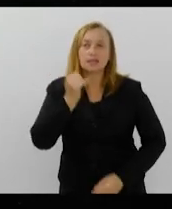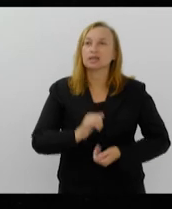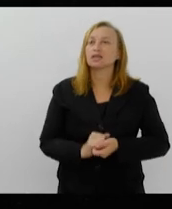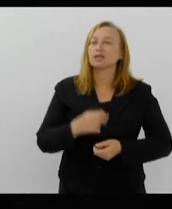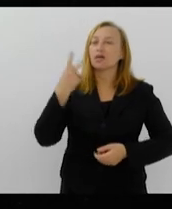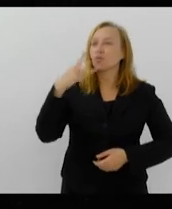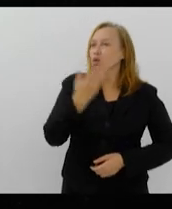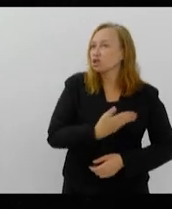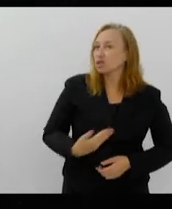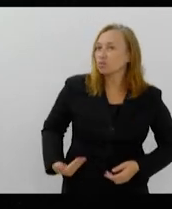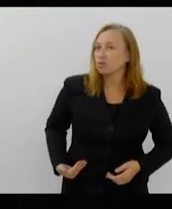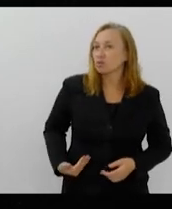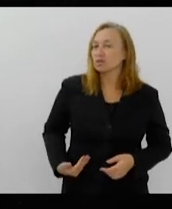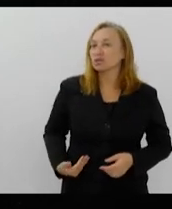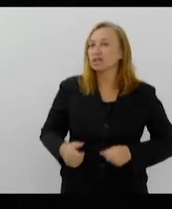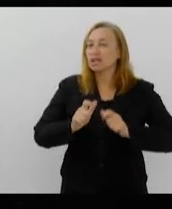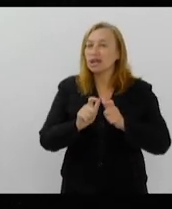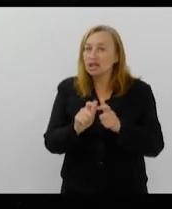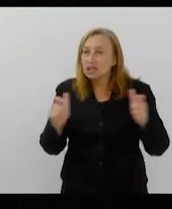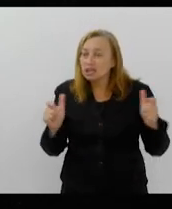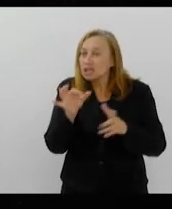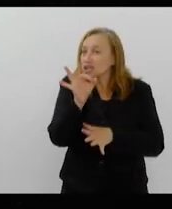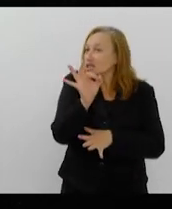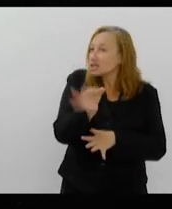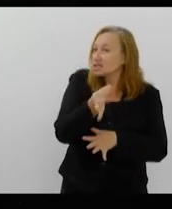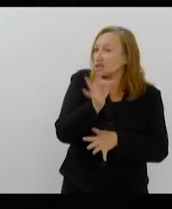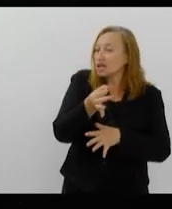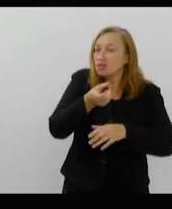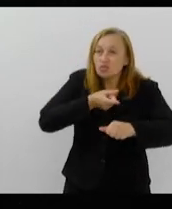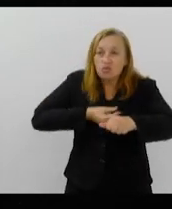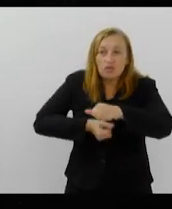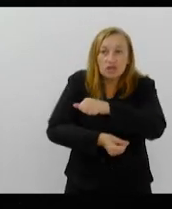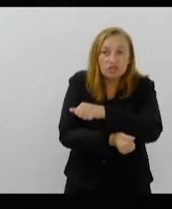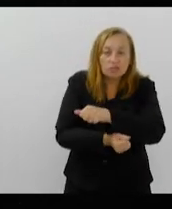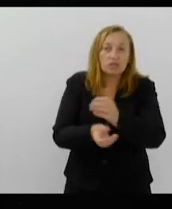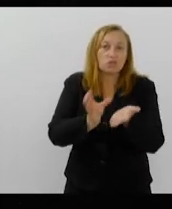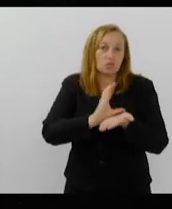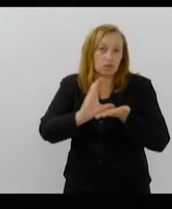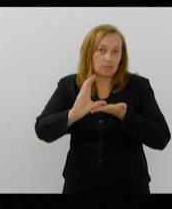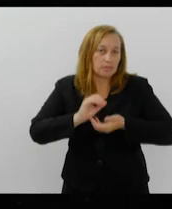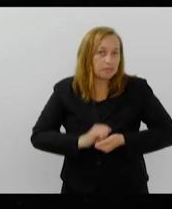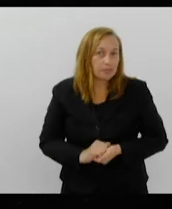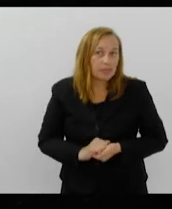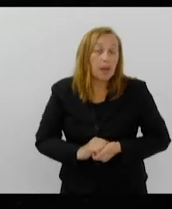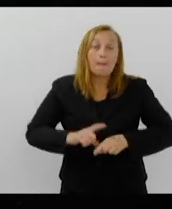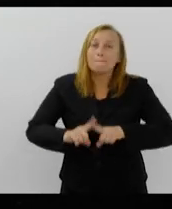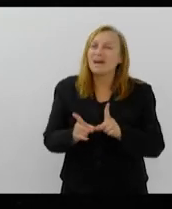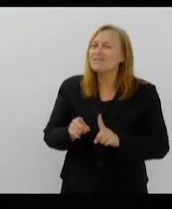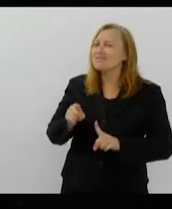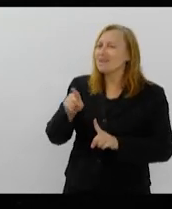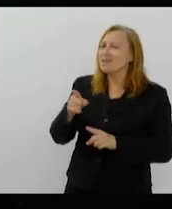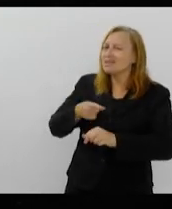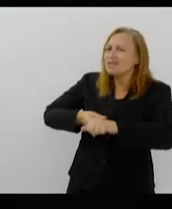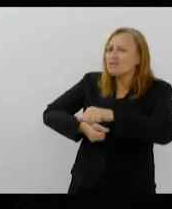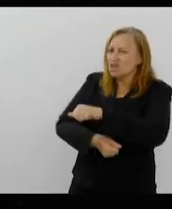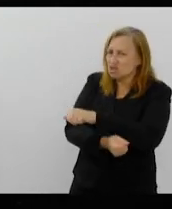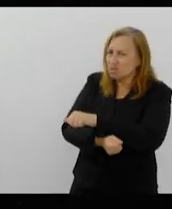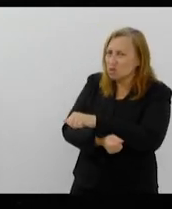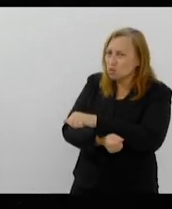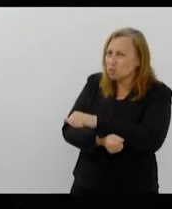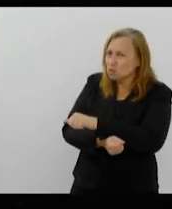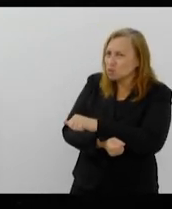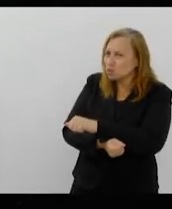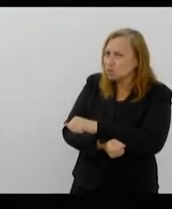política pública está na dimensão exata do seu investimento orçamentário. Mas esse investimento